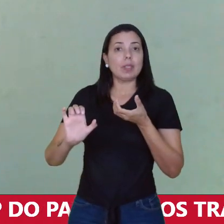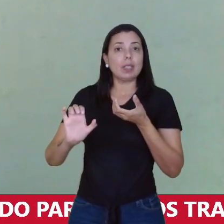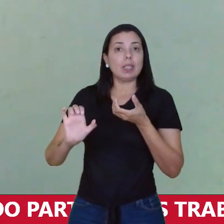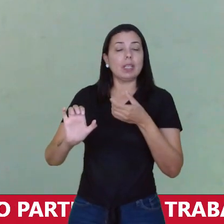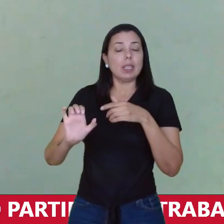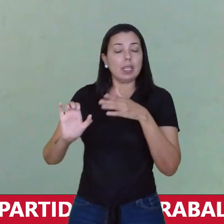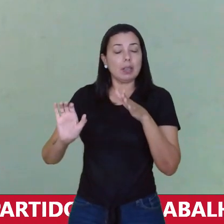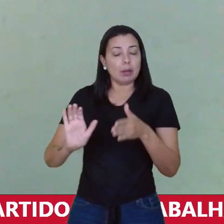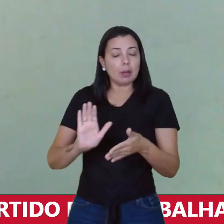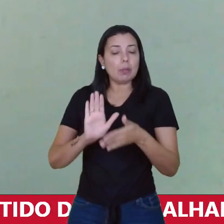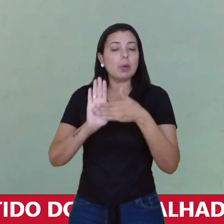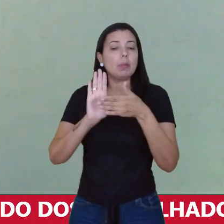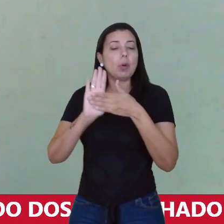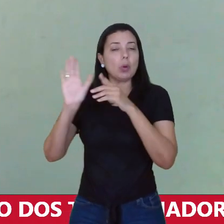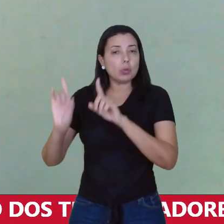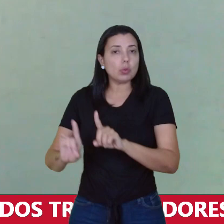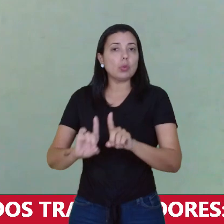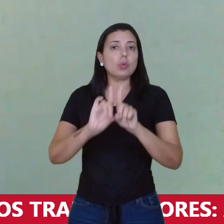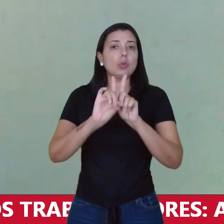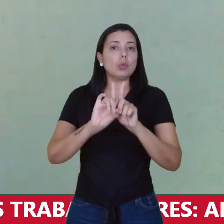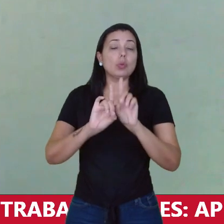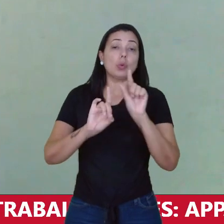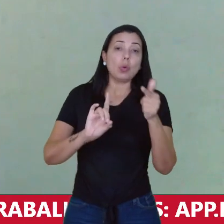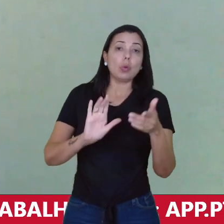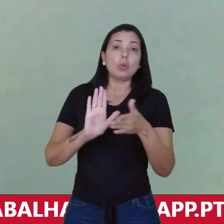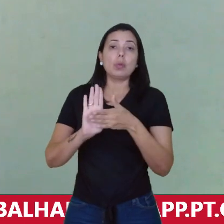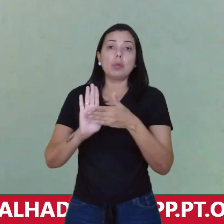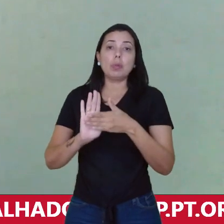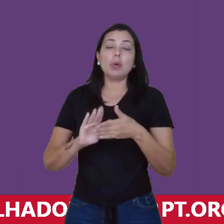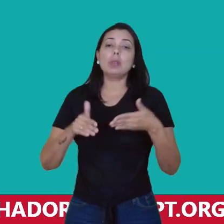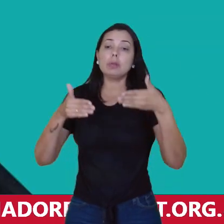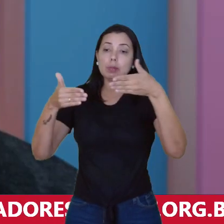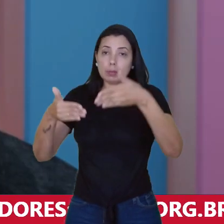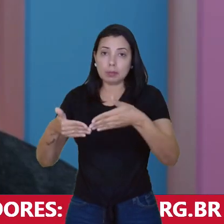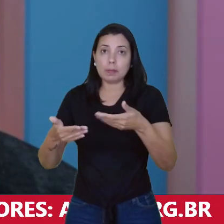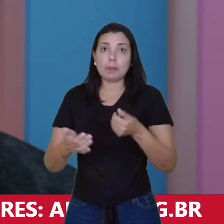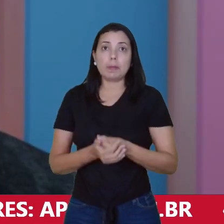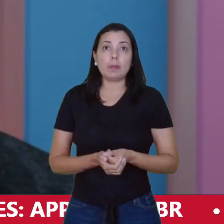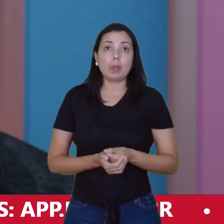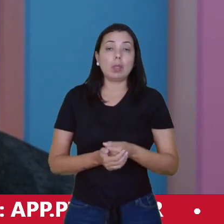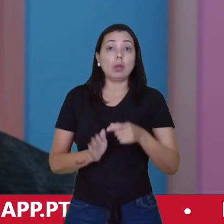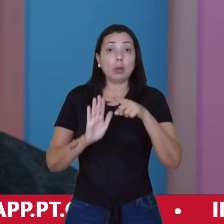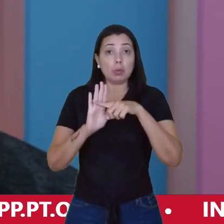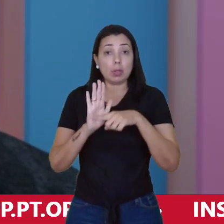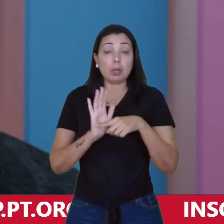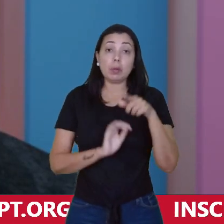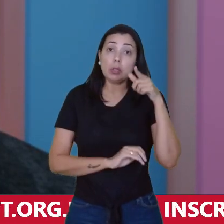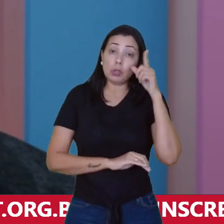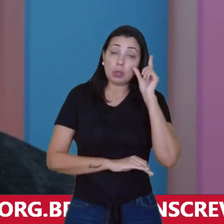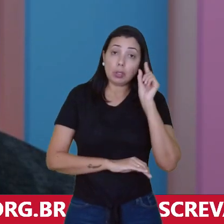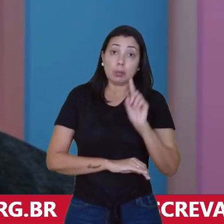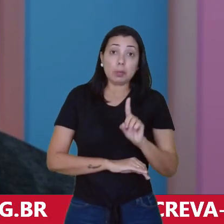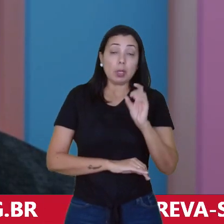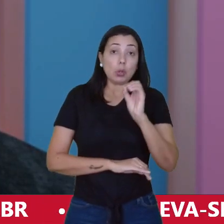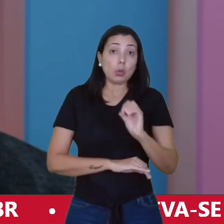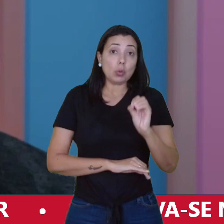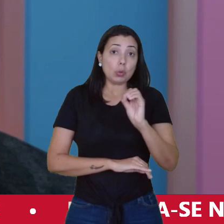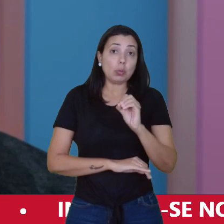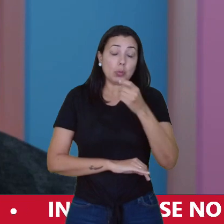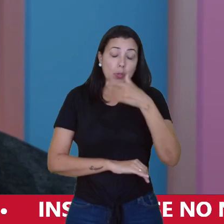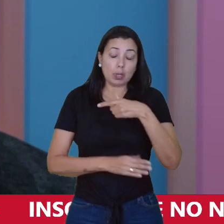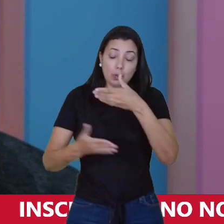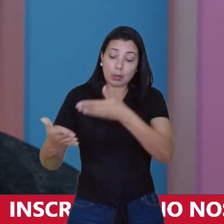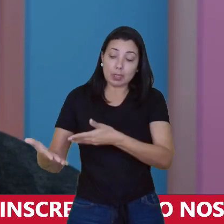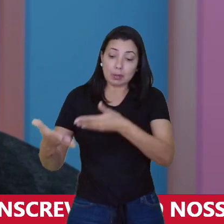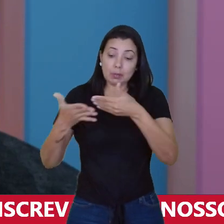essa pauta juntamente com as outras pautas marxistas. No programa de ontem, dia 1º de outubro, eu